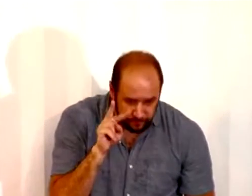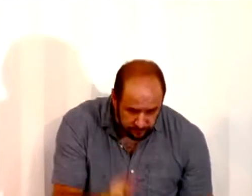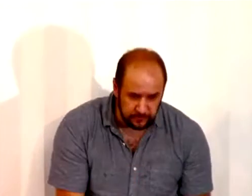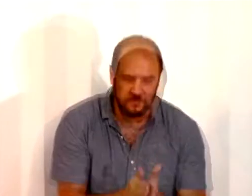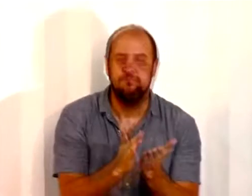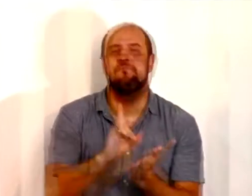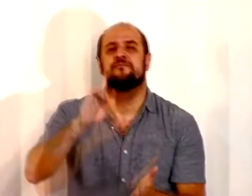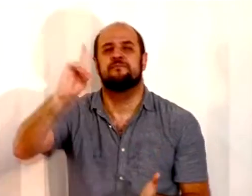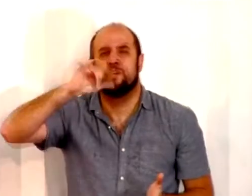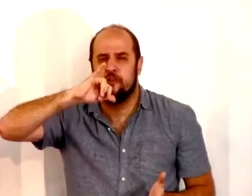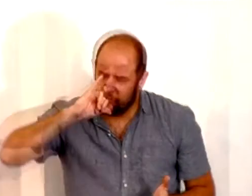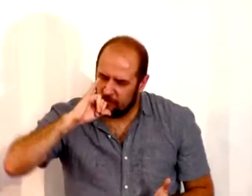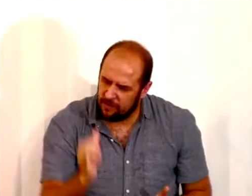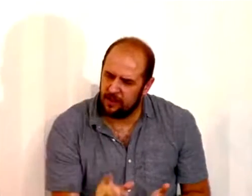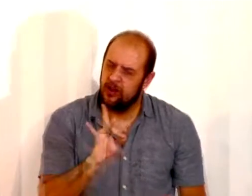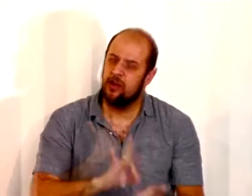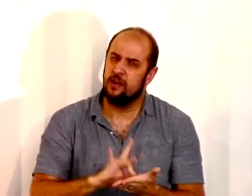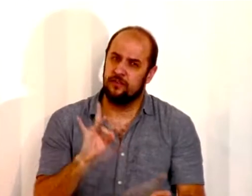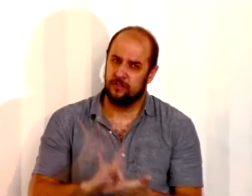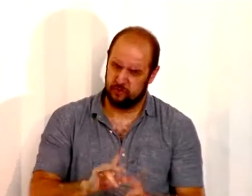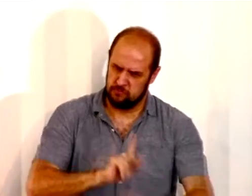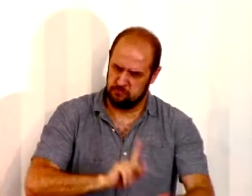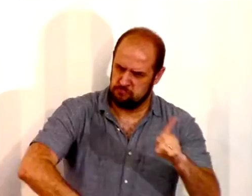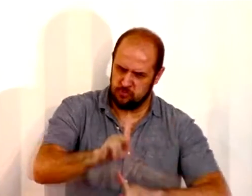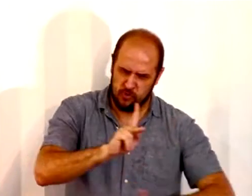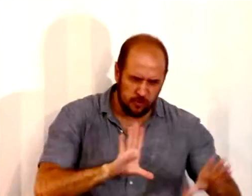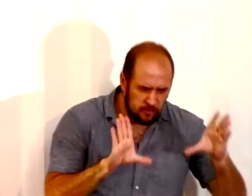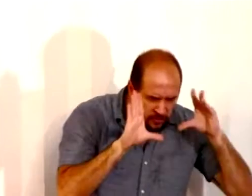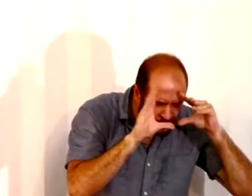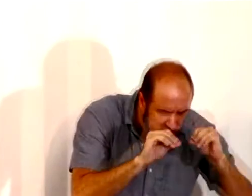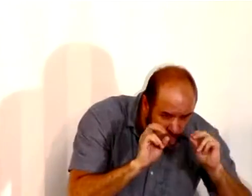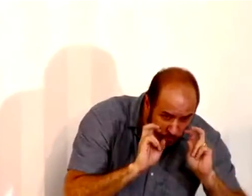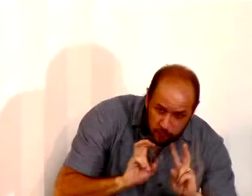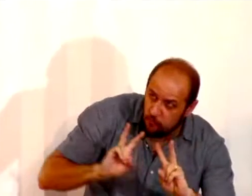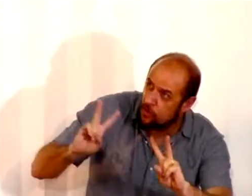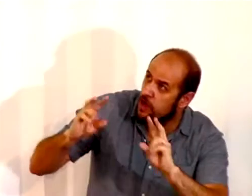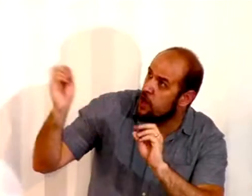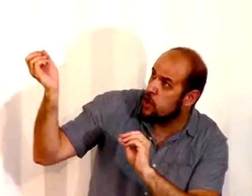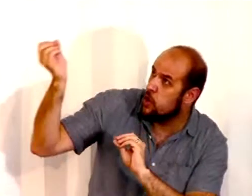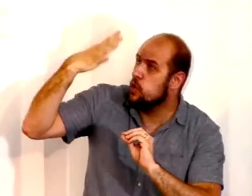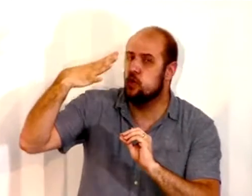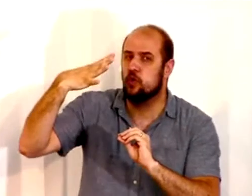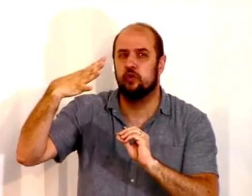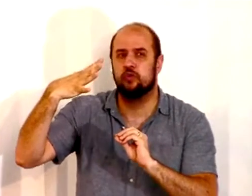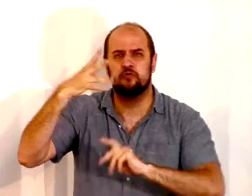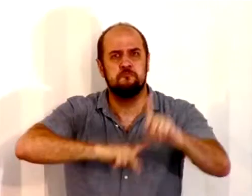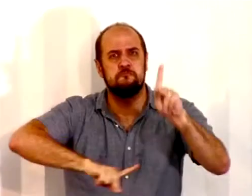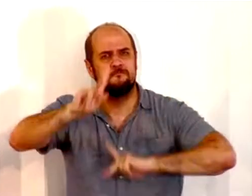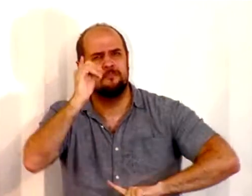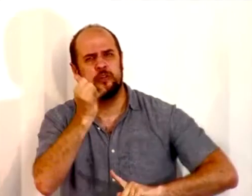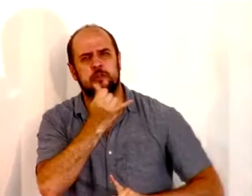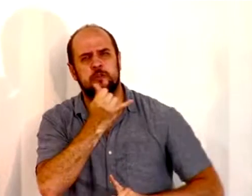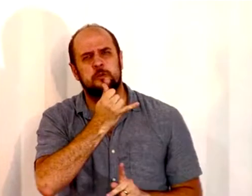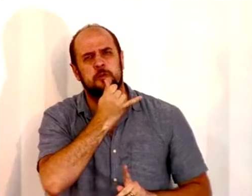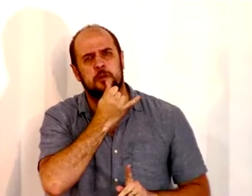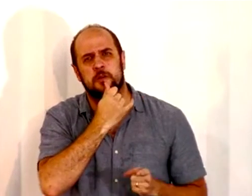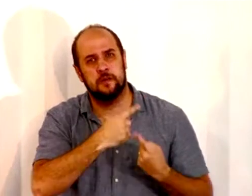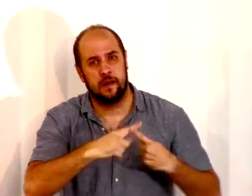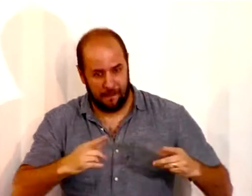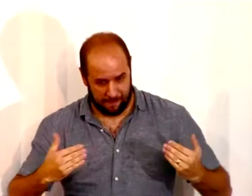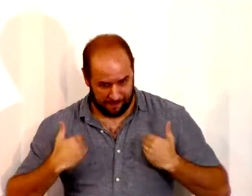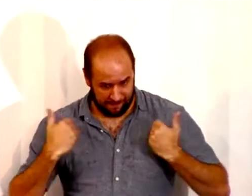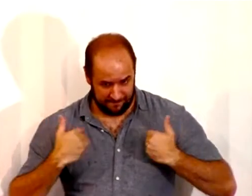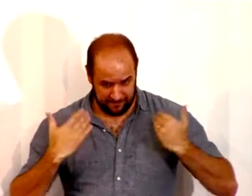palavra de Deus dizendo: o povo estava em trevas, viu grande luz. O povo estava triste nas regiões da obscuridade e a alegria está